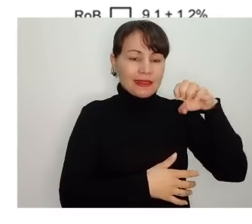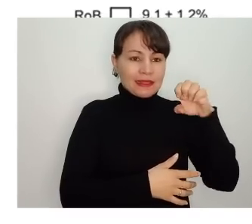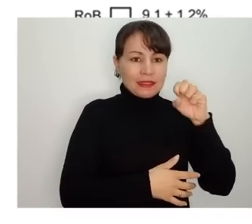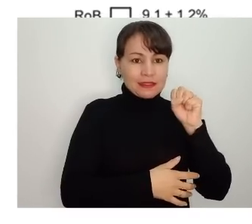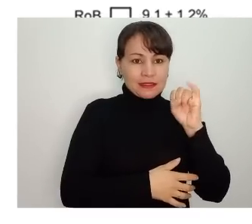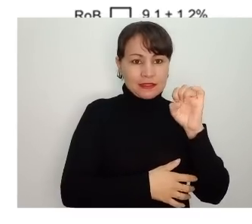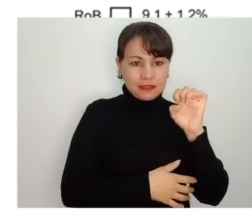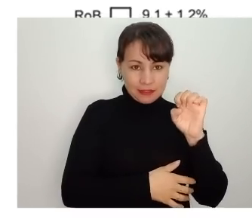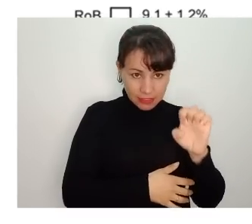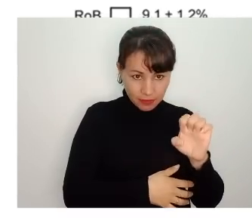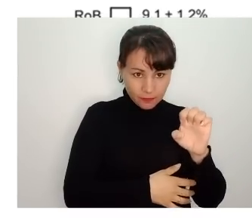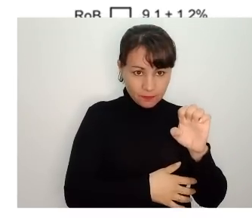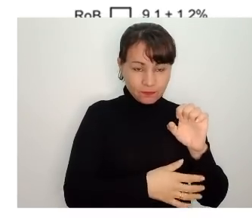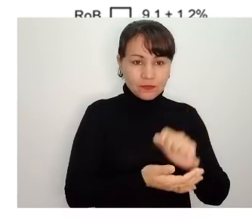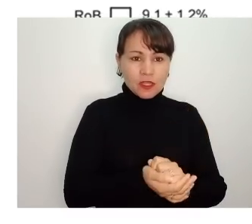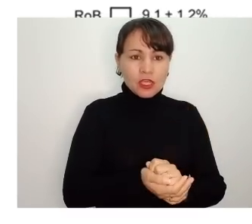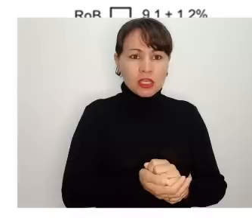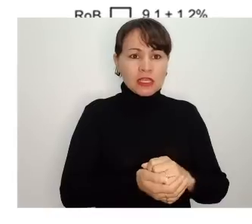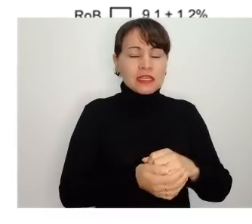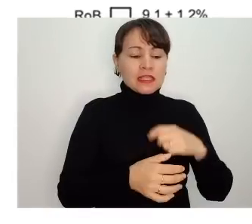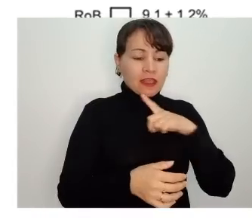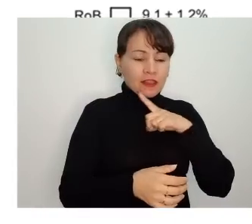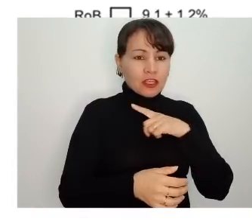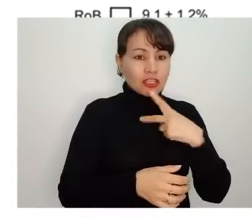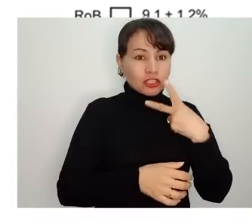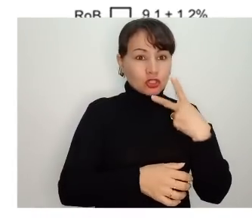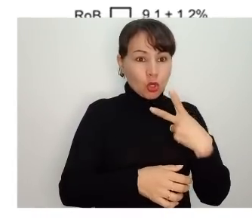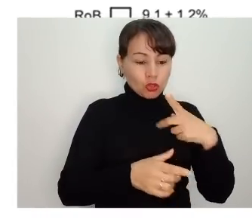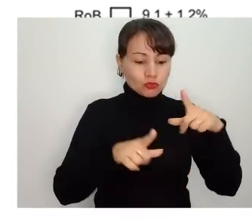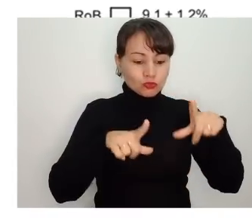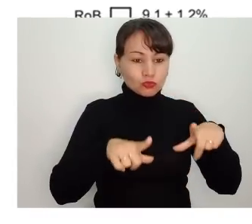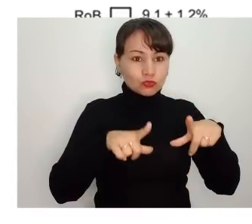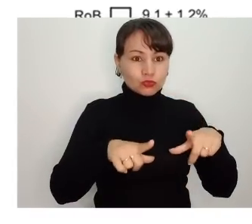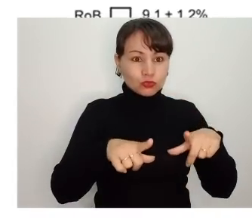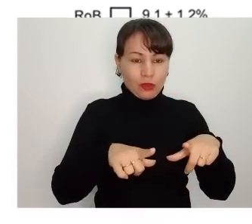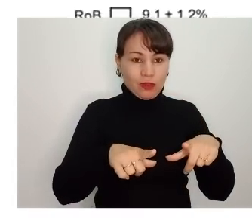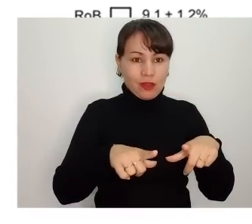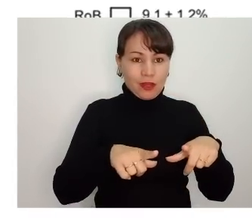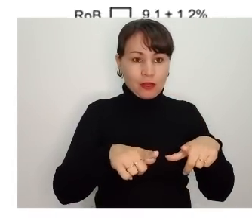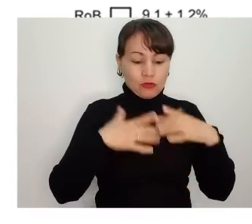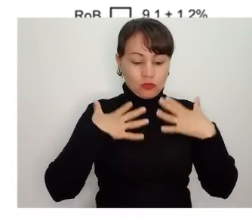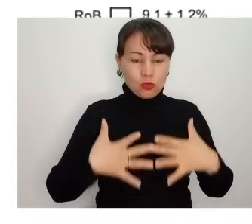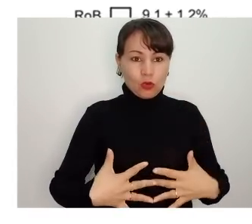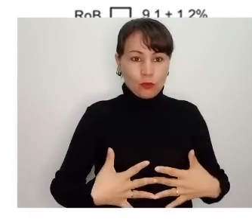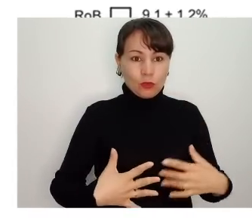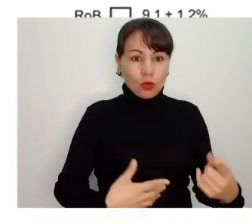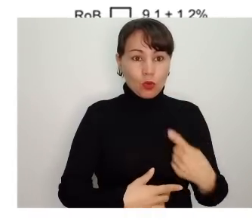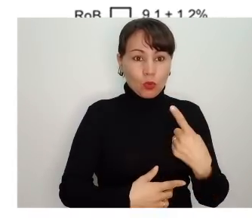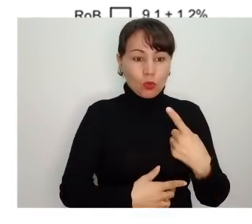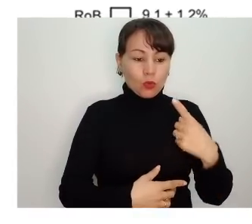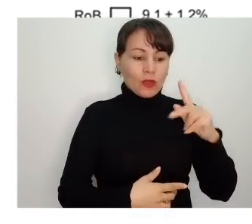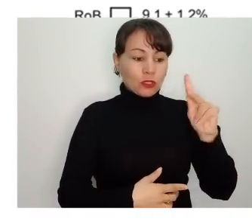estão presentes apenas em 2 locais específicos do sistema nervoso central. Um